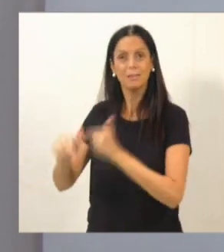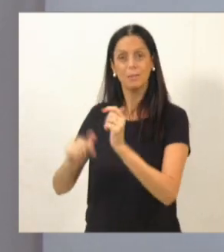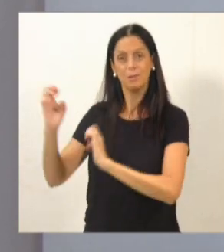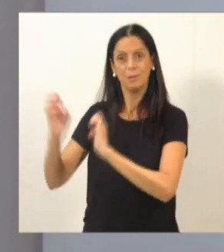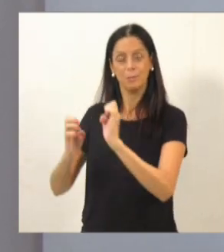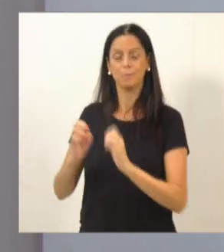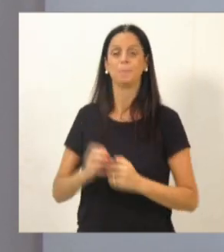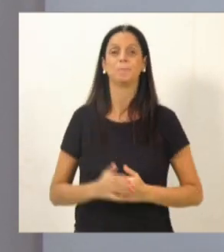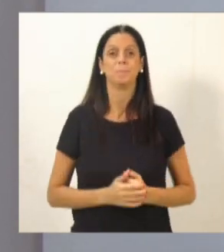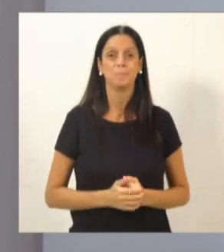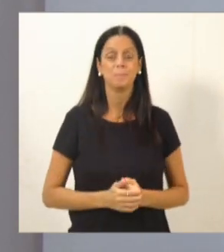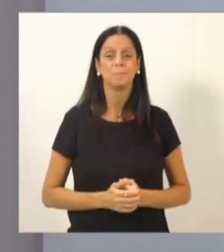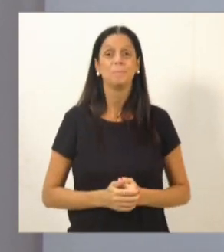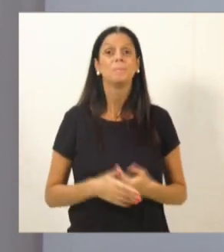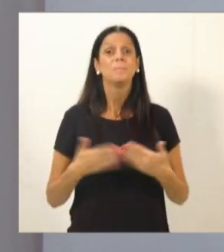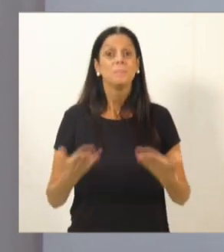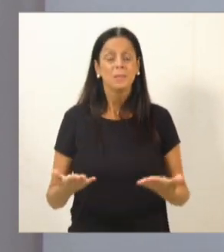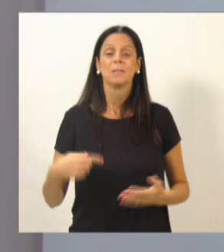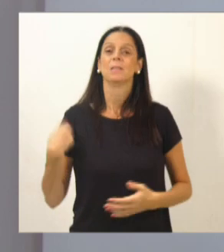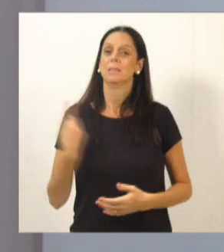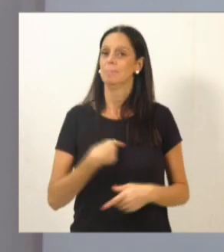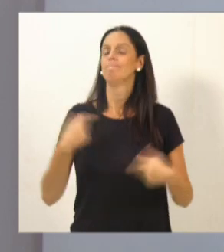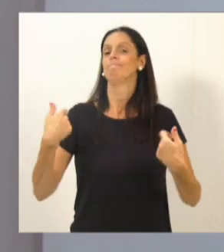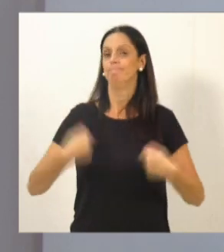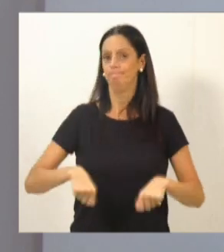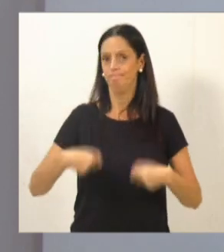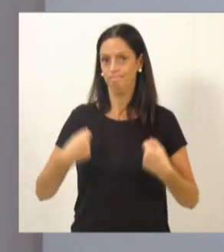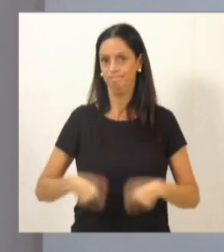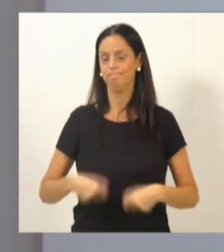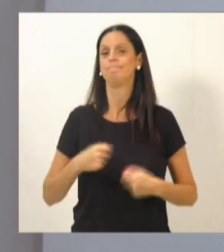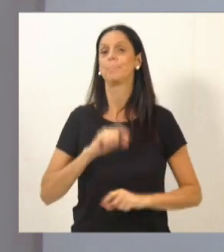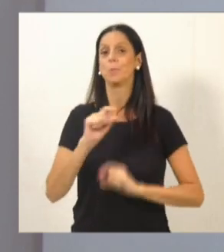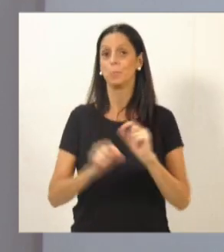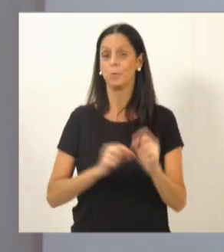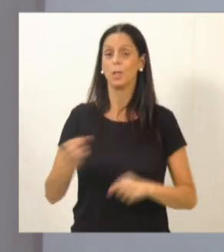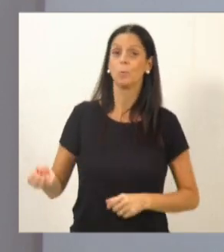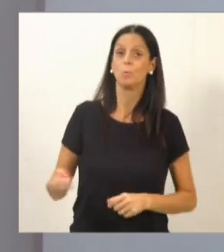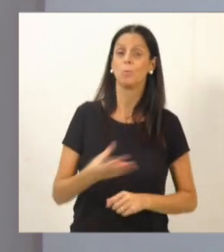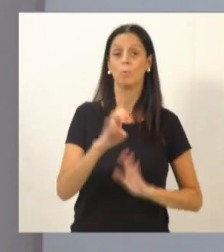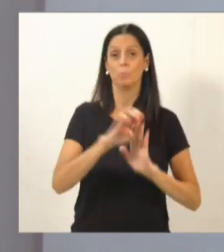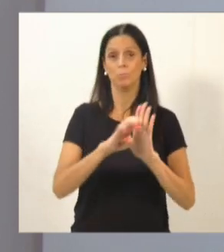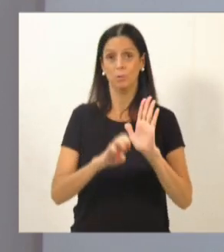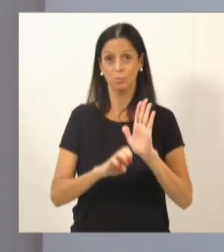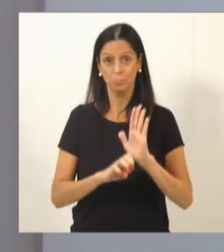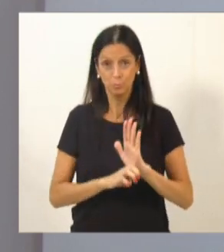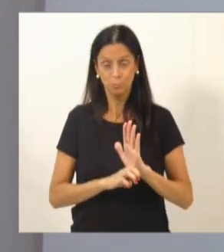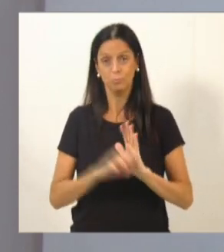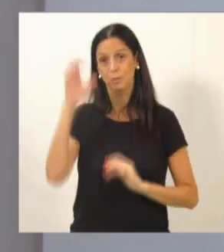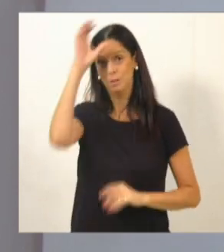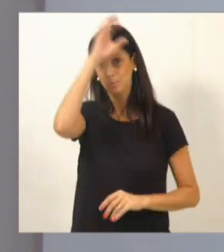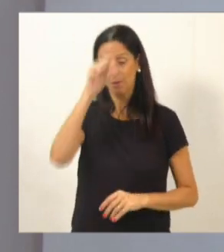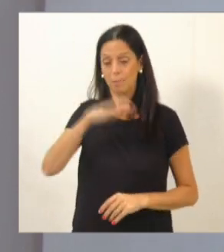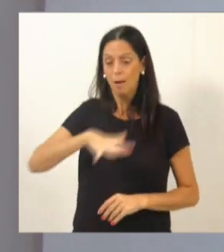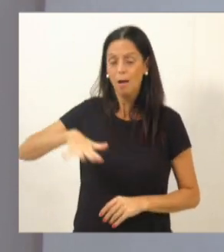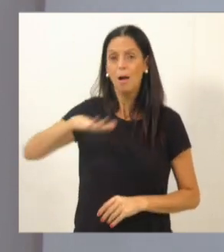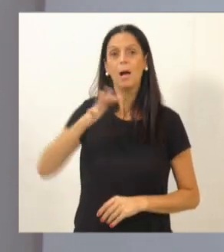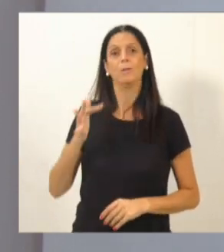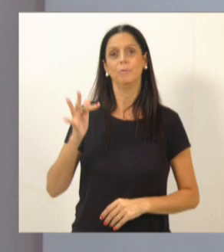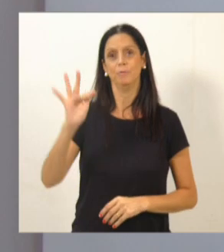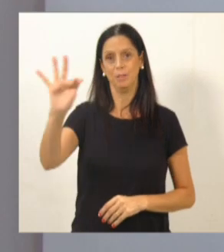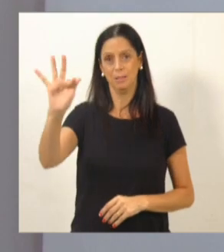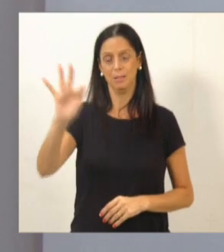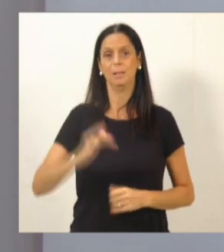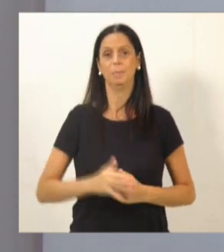é nós precisamos fazer um novo Estatuto da Aprendizagem a nível federal. Então,